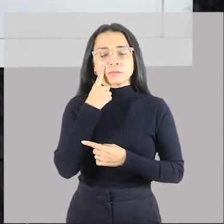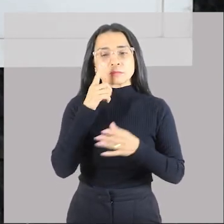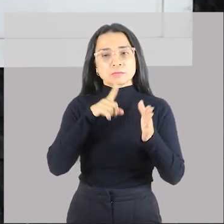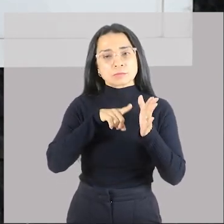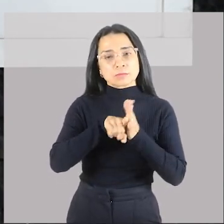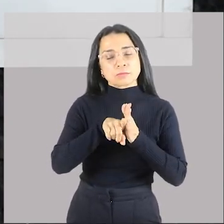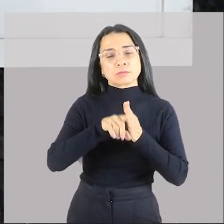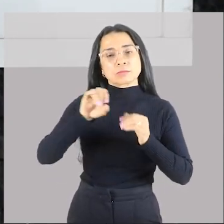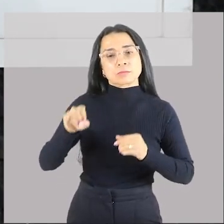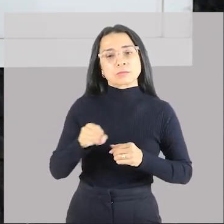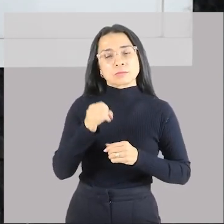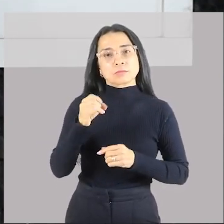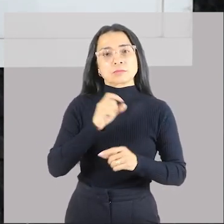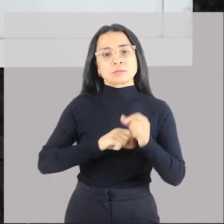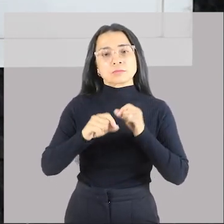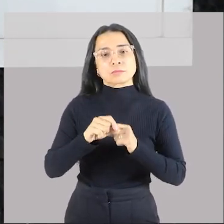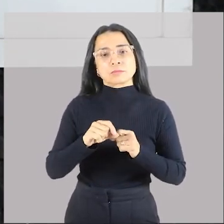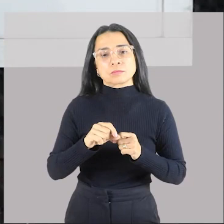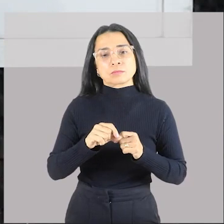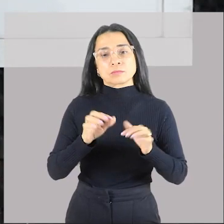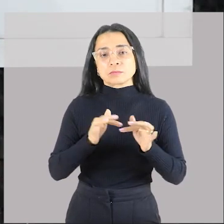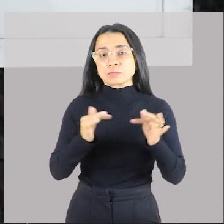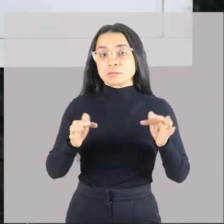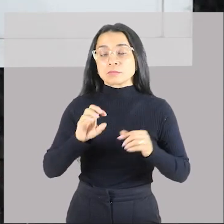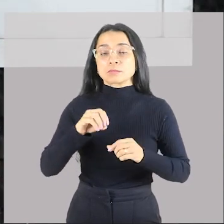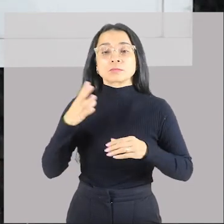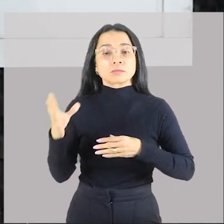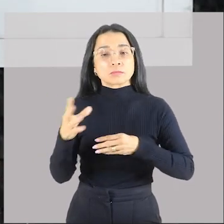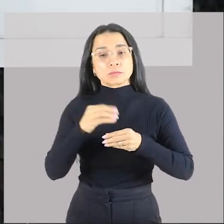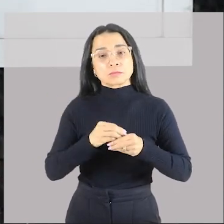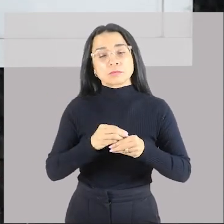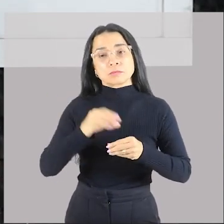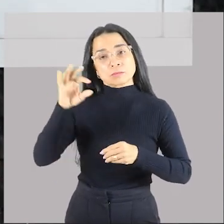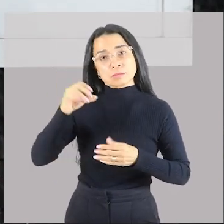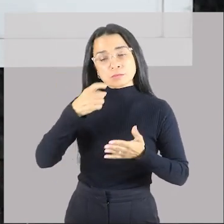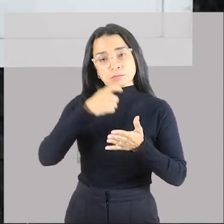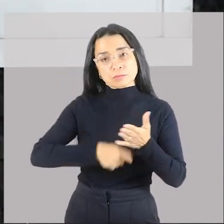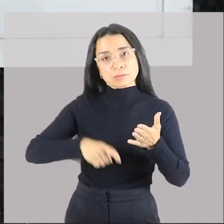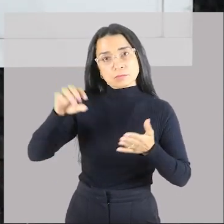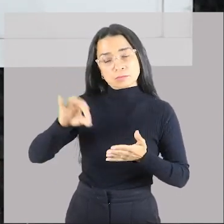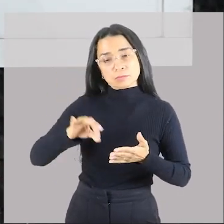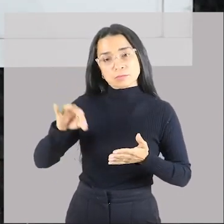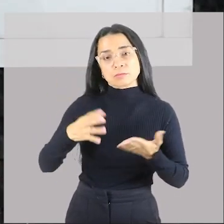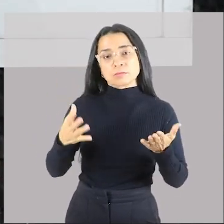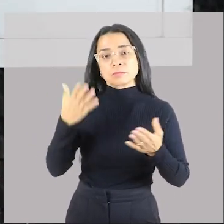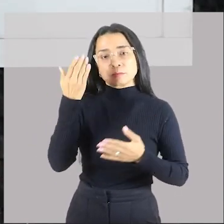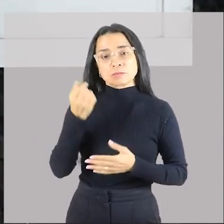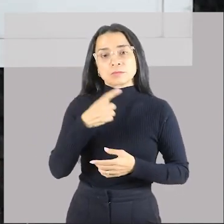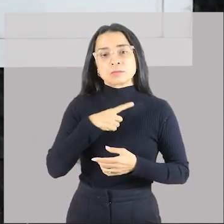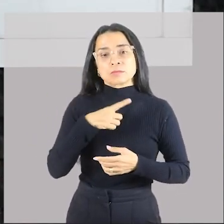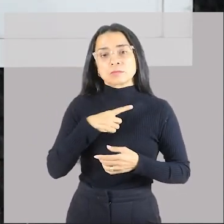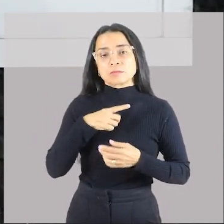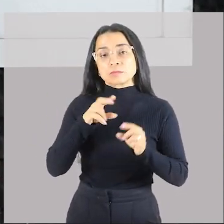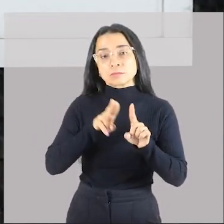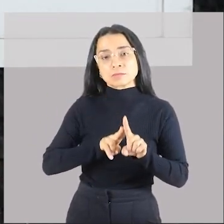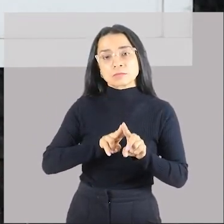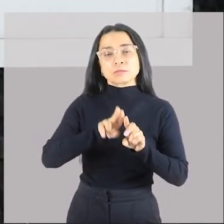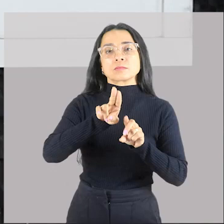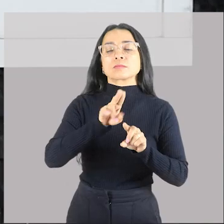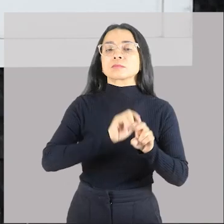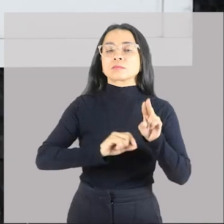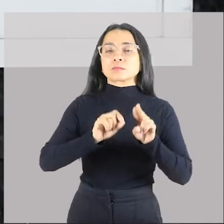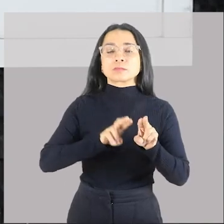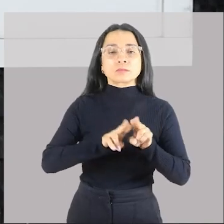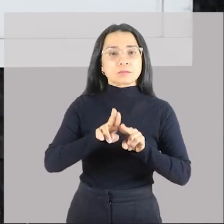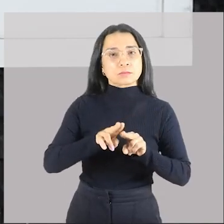de juros, tanto simples como composto, a taxa e o tempo para saber se eles estão na mesma unidade. Tá? Porque